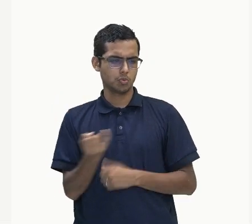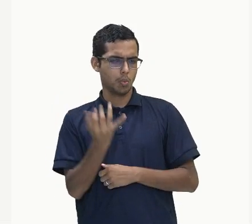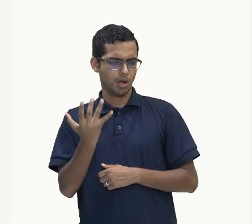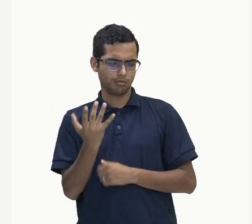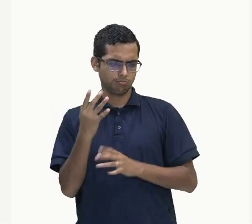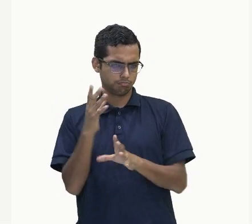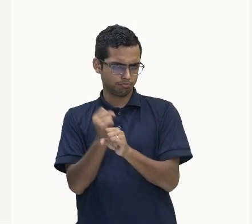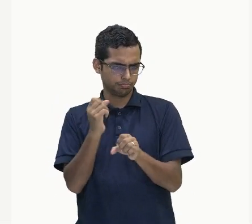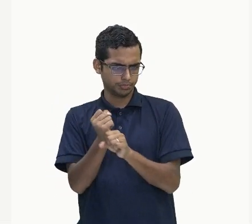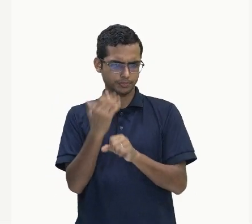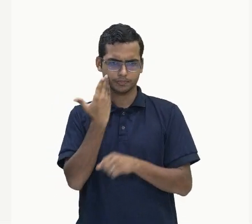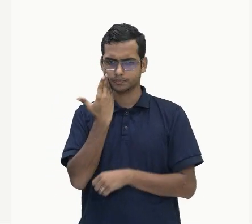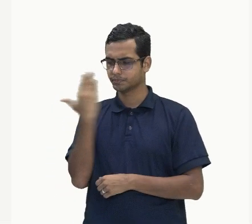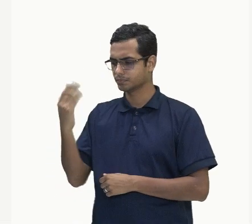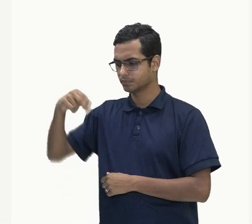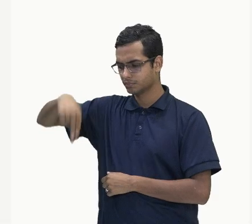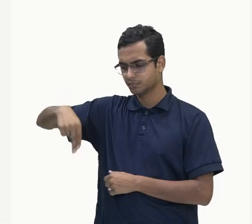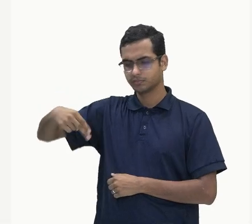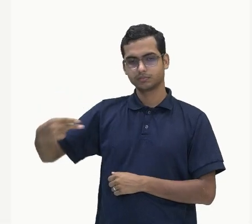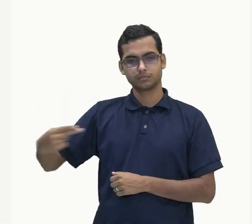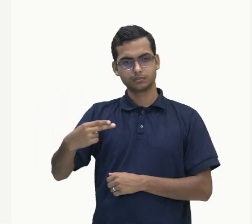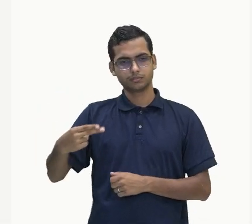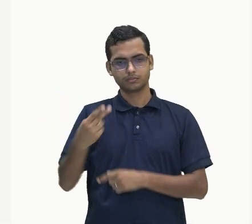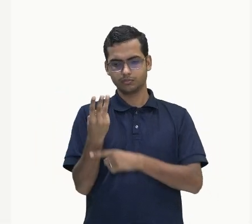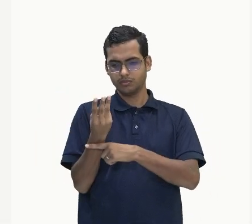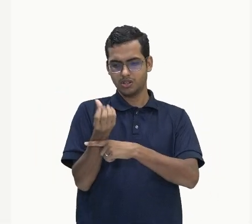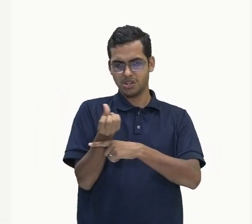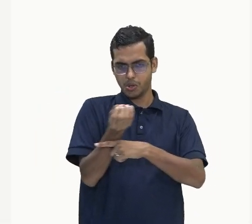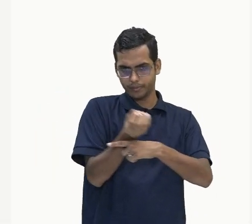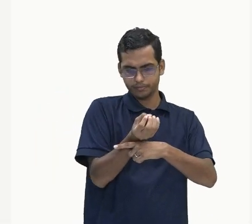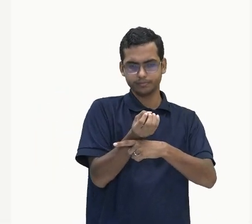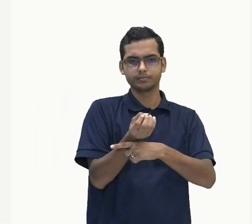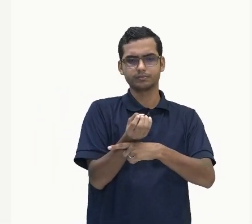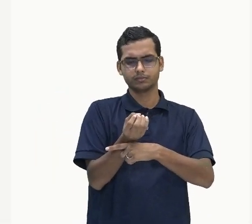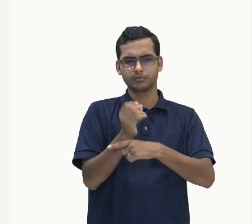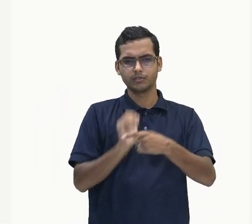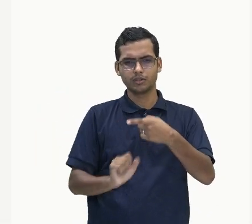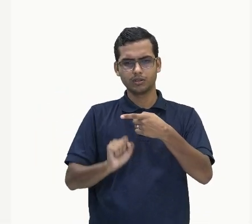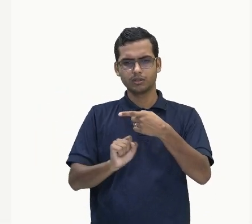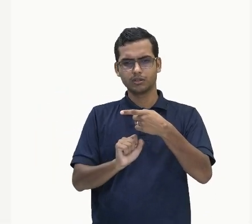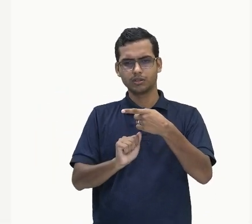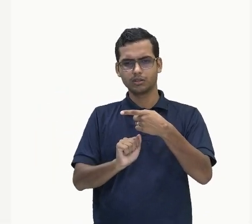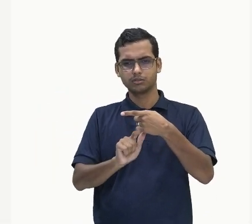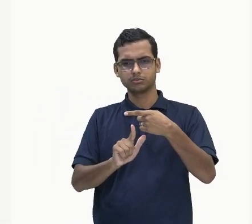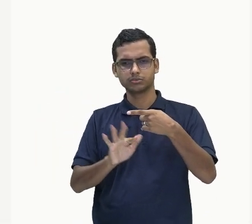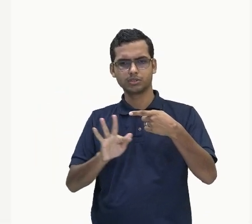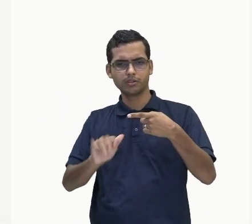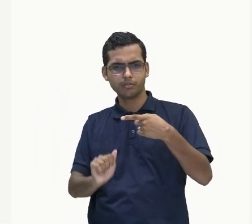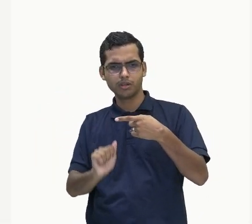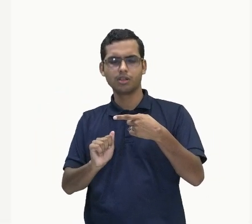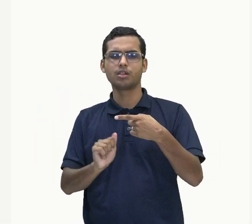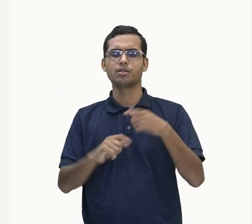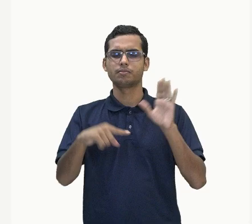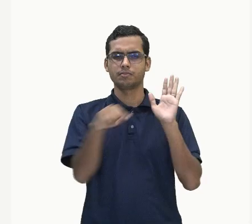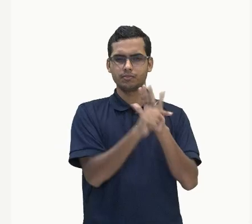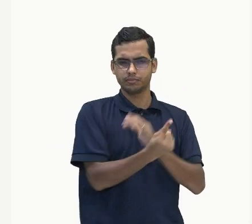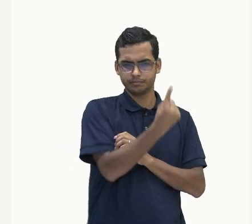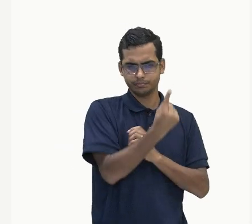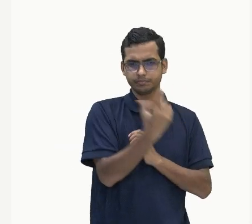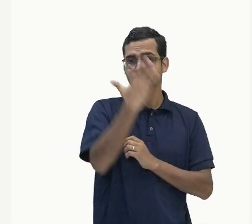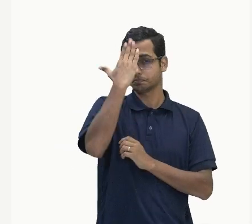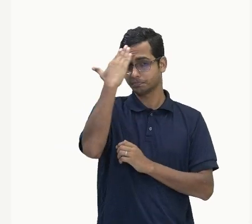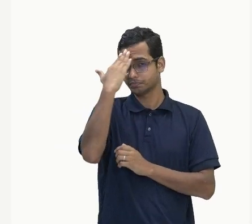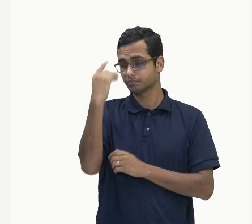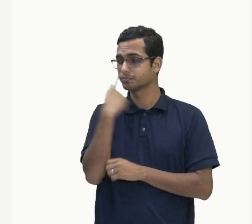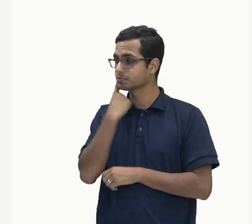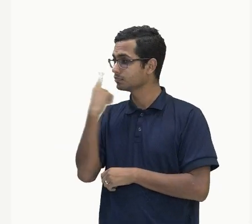1. E essa equação nós vamos utilizar então, sabendo que alfa vale aqui, ó, 60 graus. Observe que de